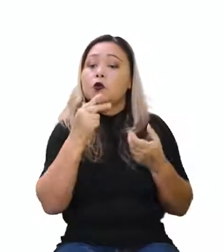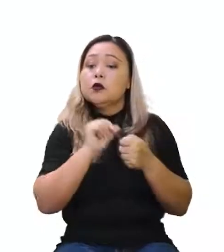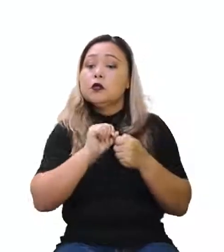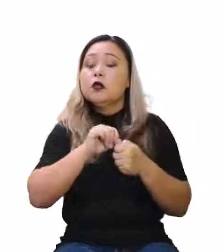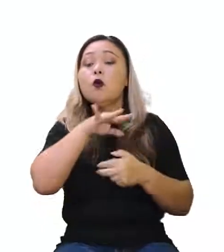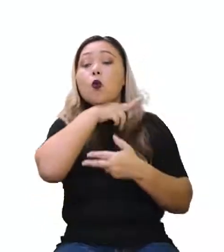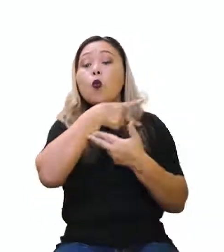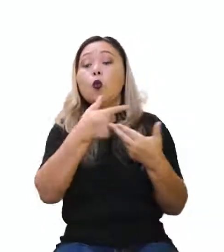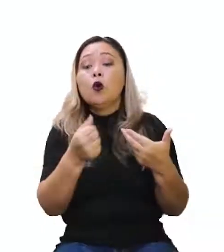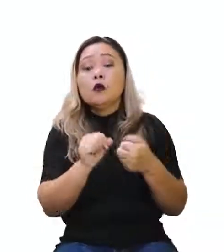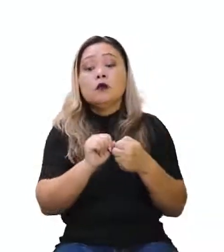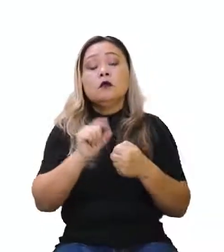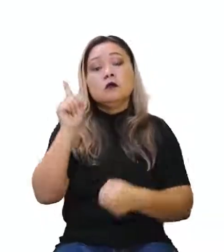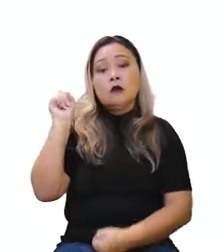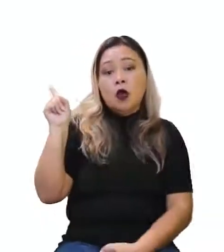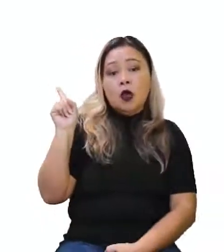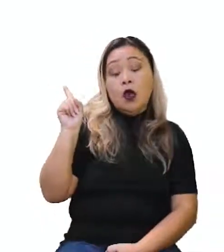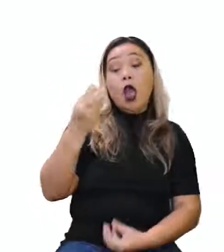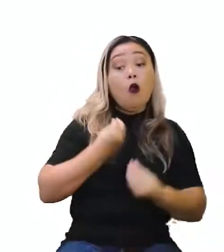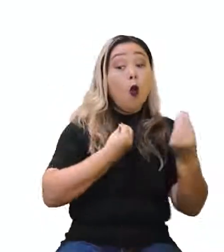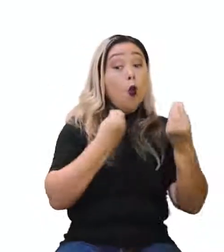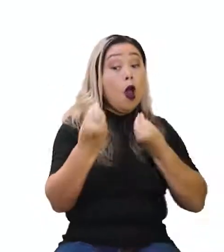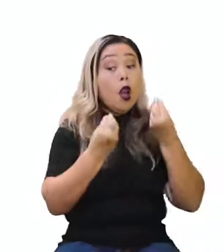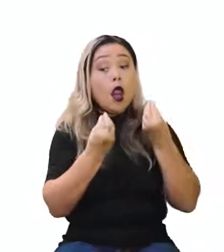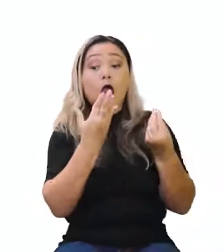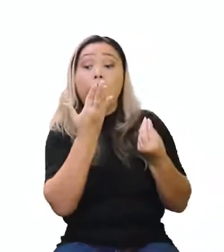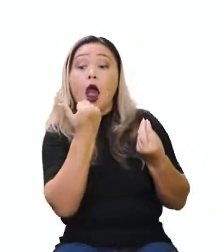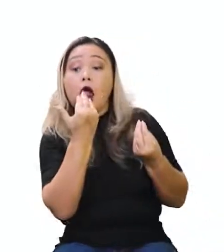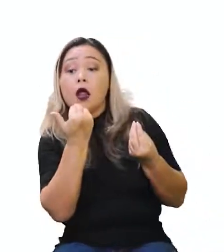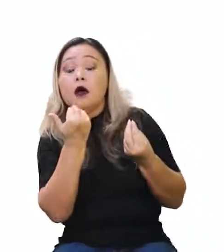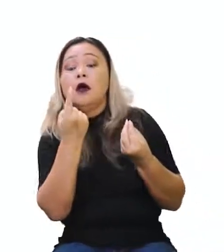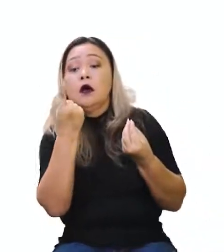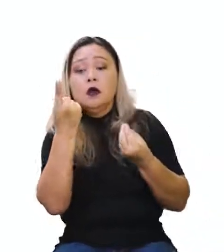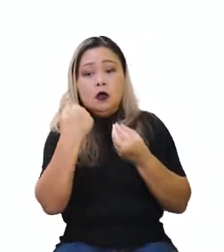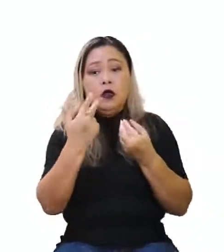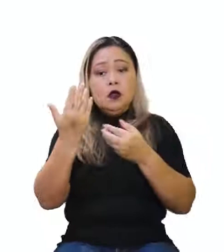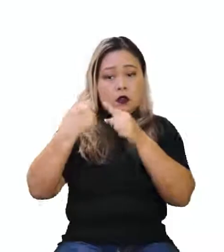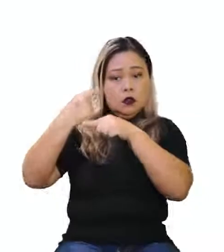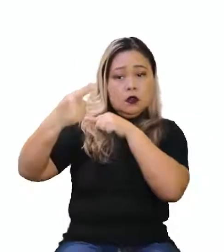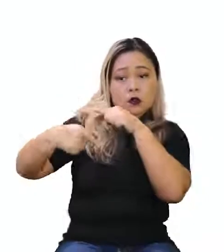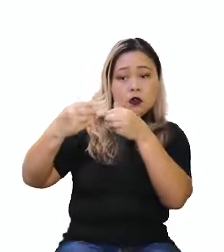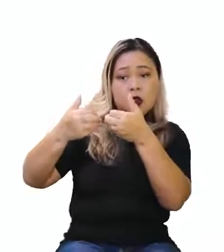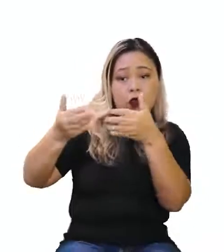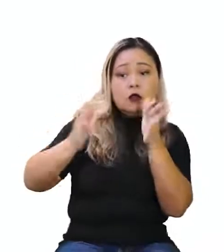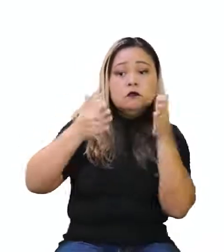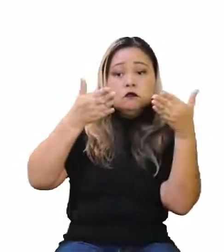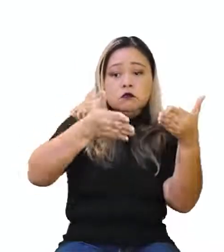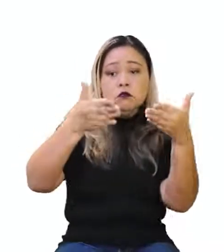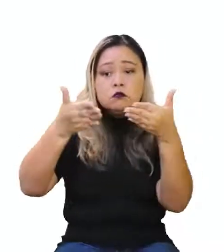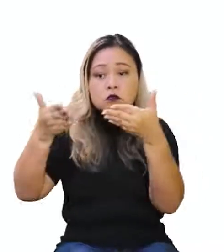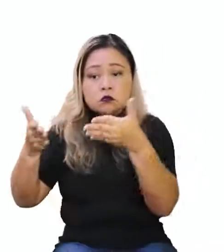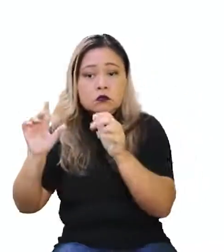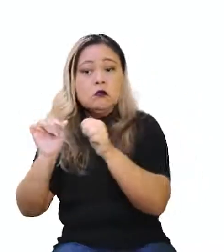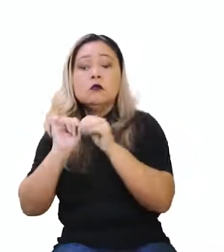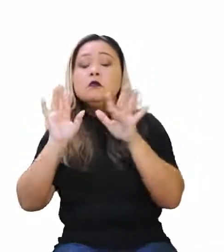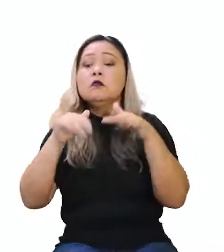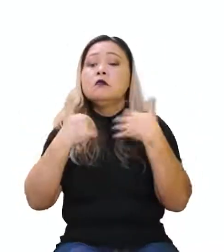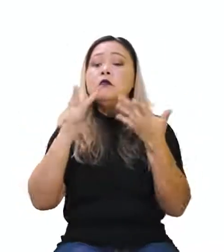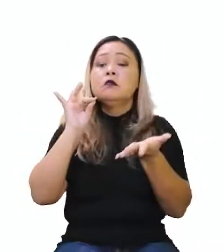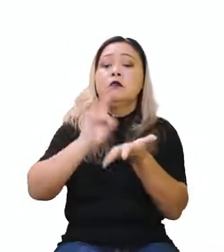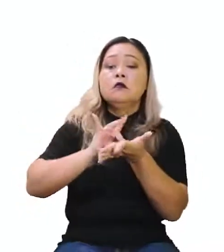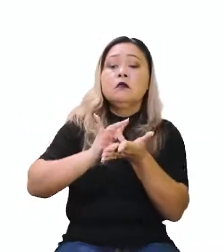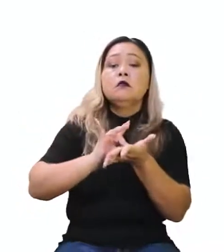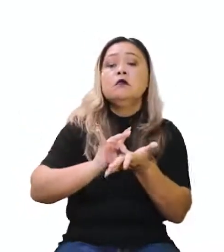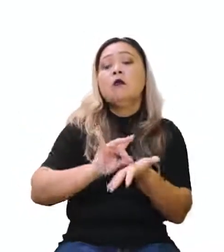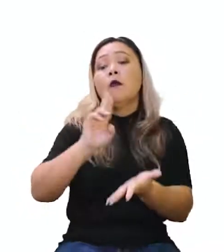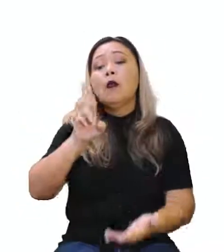animal. Nutrição, aqui eu coloquei manejo alimentar, mas quando a gente for lá entrar na especificidade de cada um, na verdade